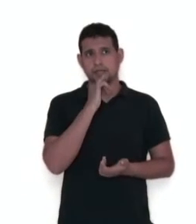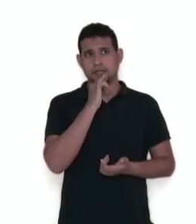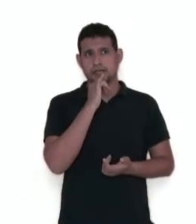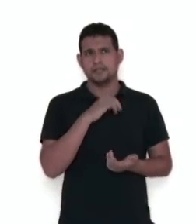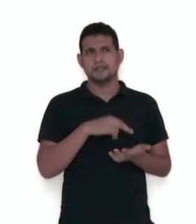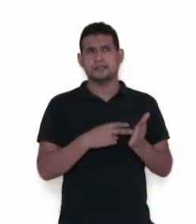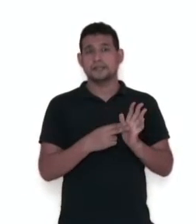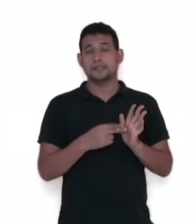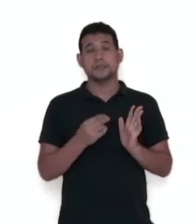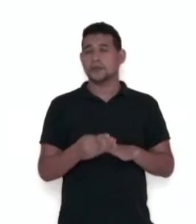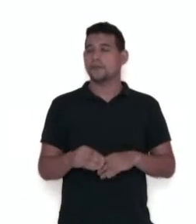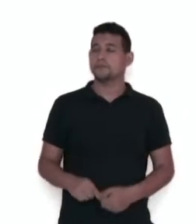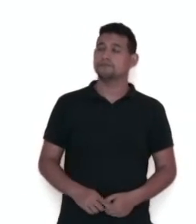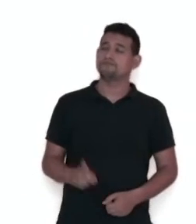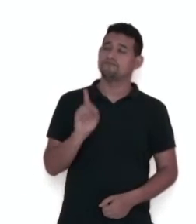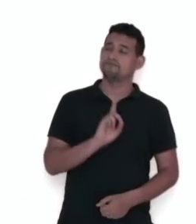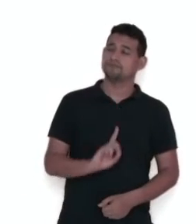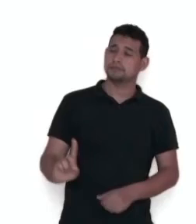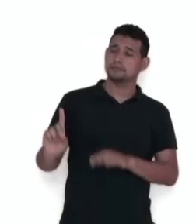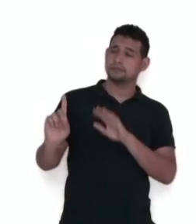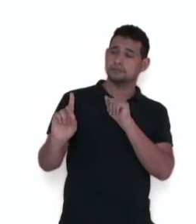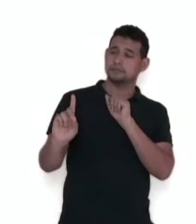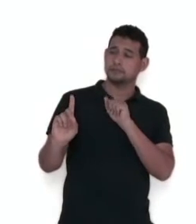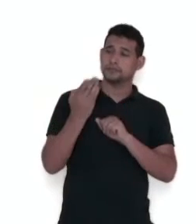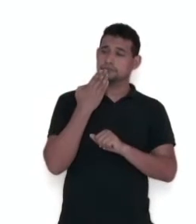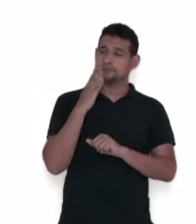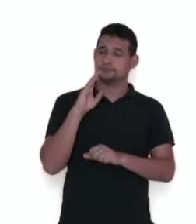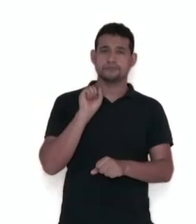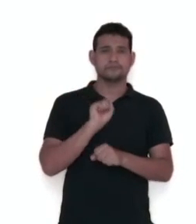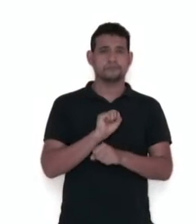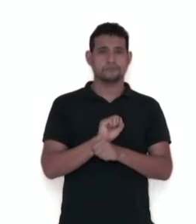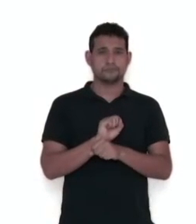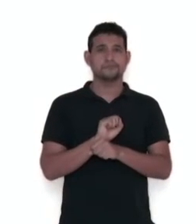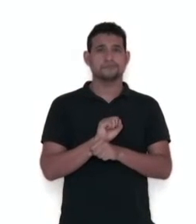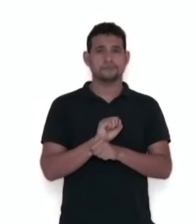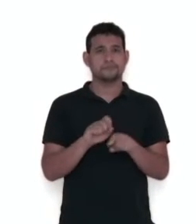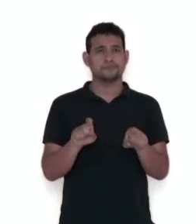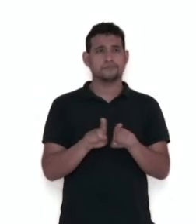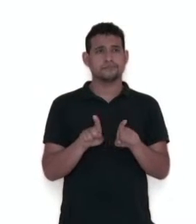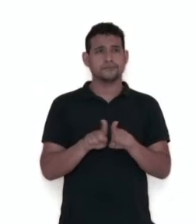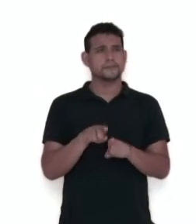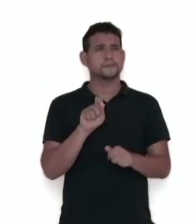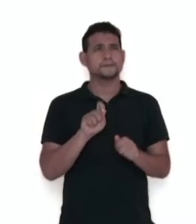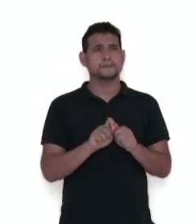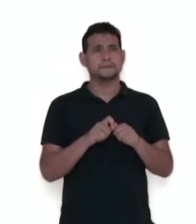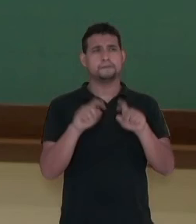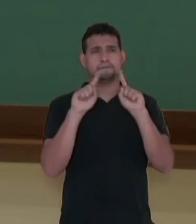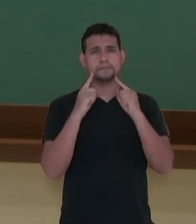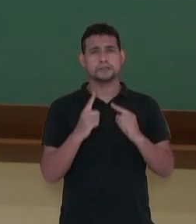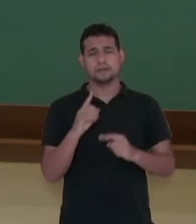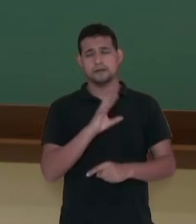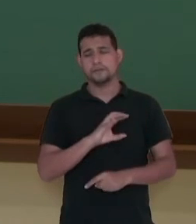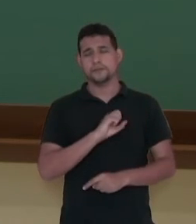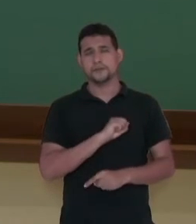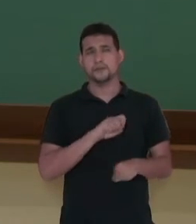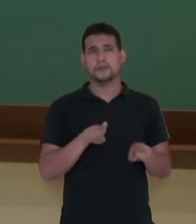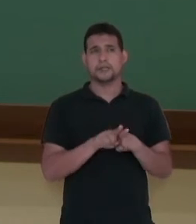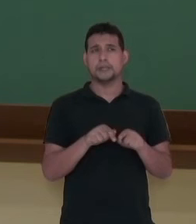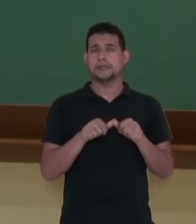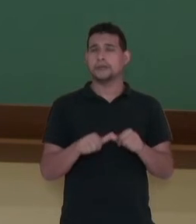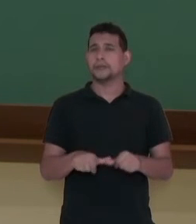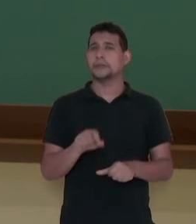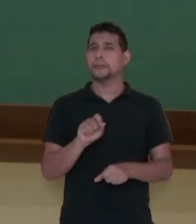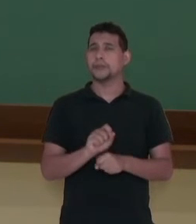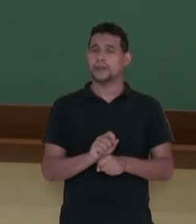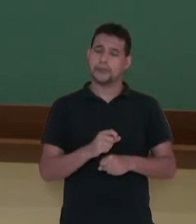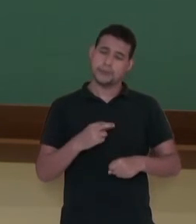se despidió, juró, esperó, escurrió, enamoró, enraizó,